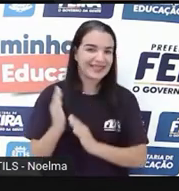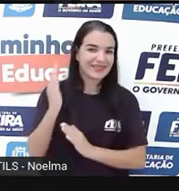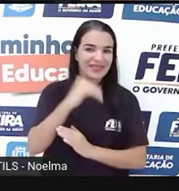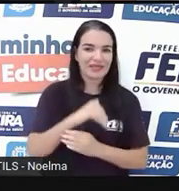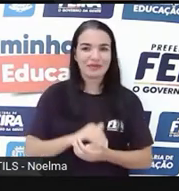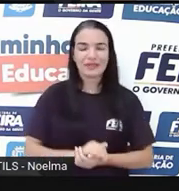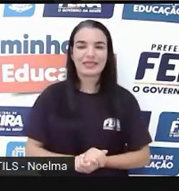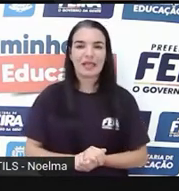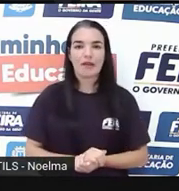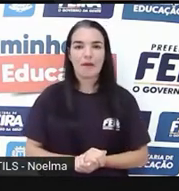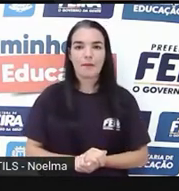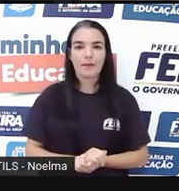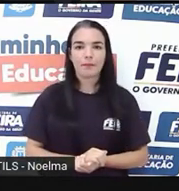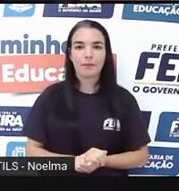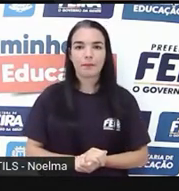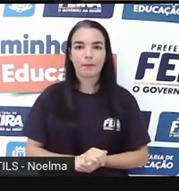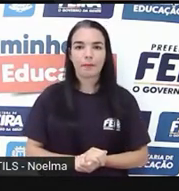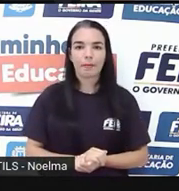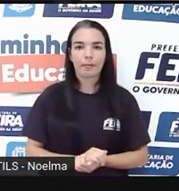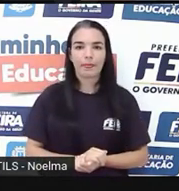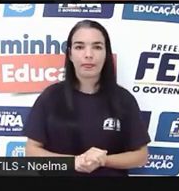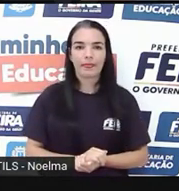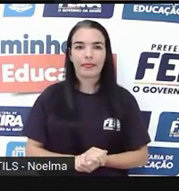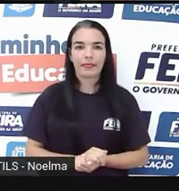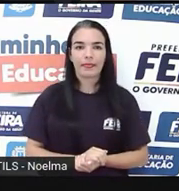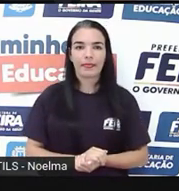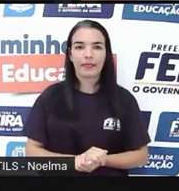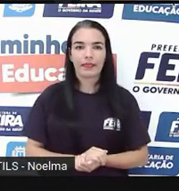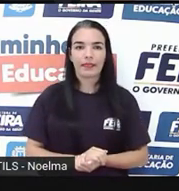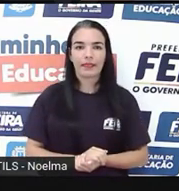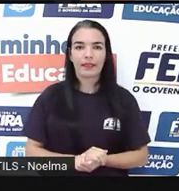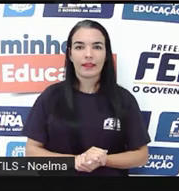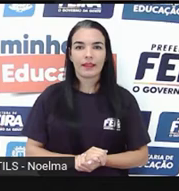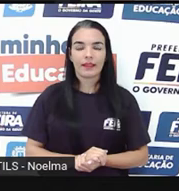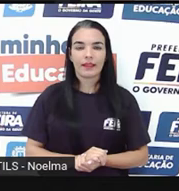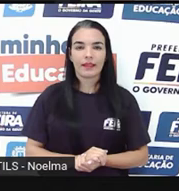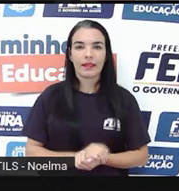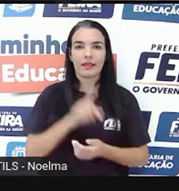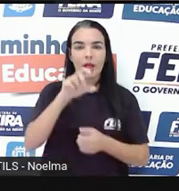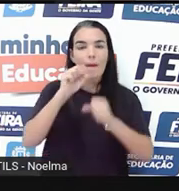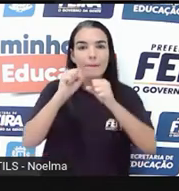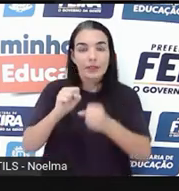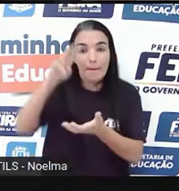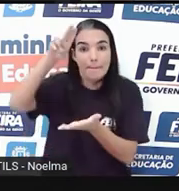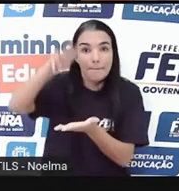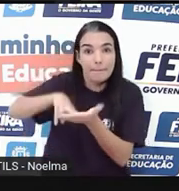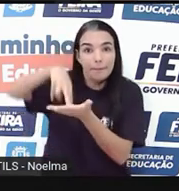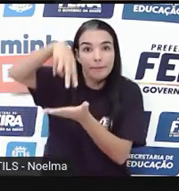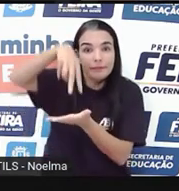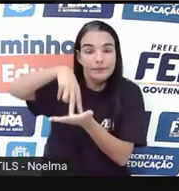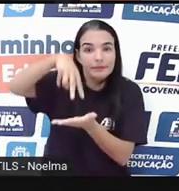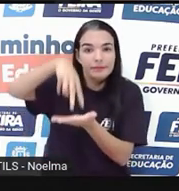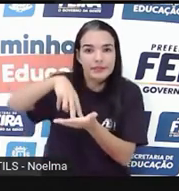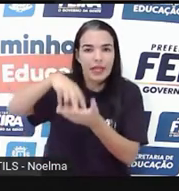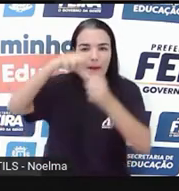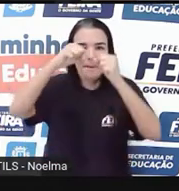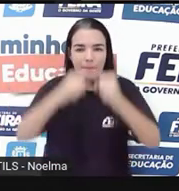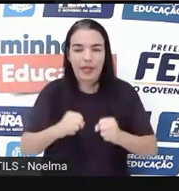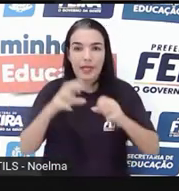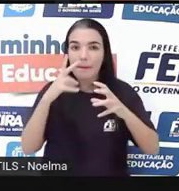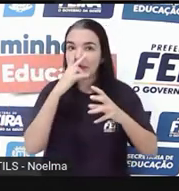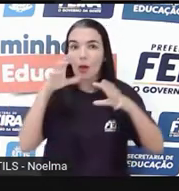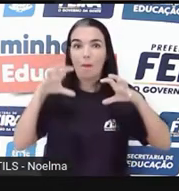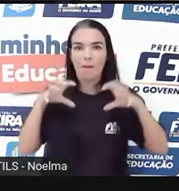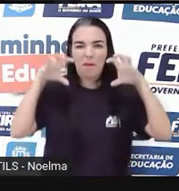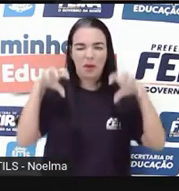so, stomp like a monster. Stomp. Então, pise como um monstro. Vamos dar uma pisada bem forte aí em